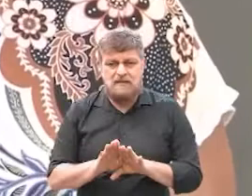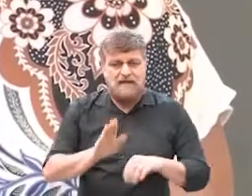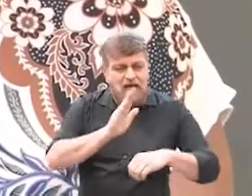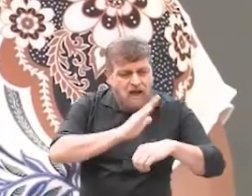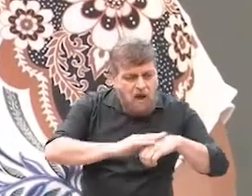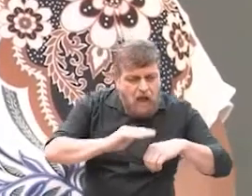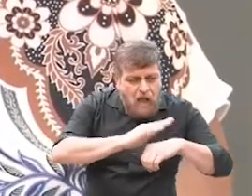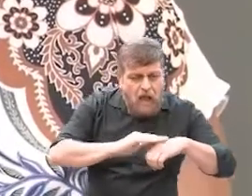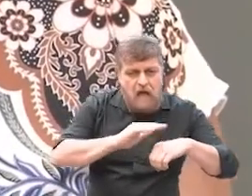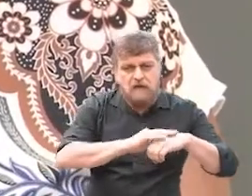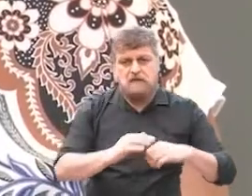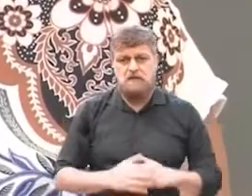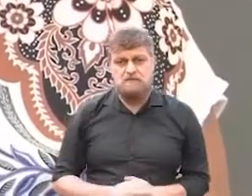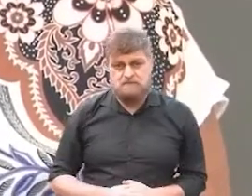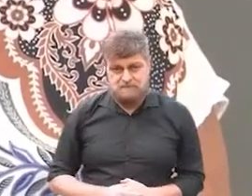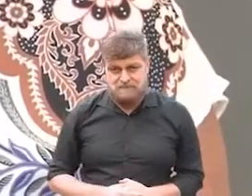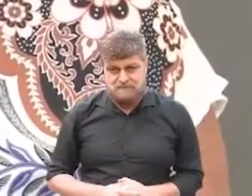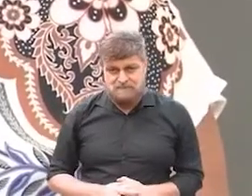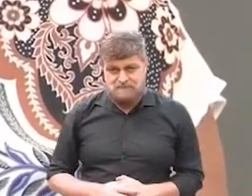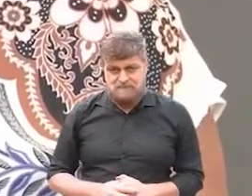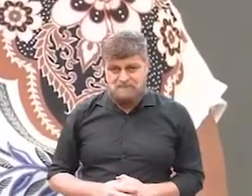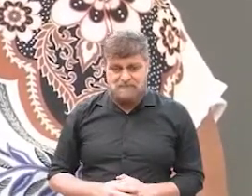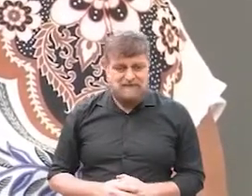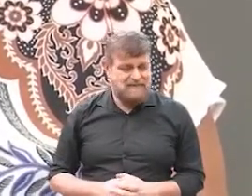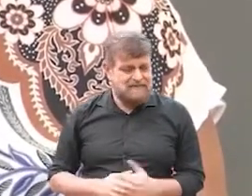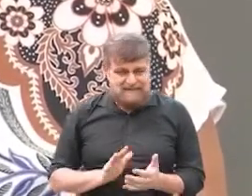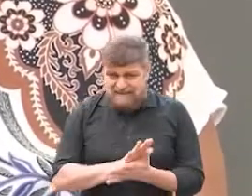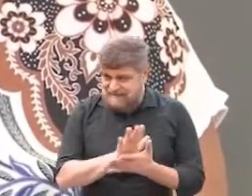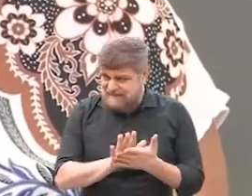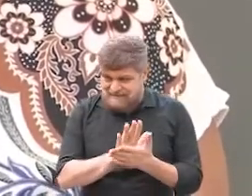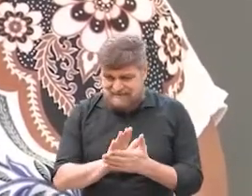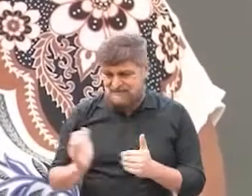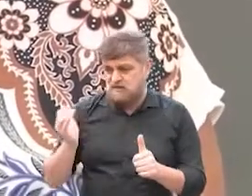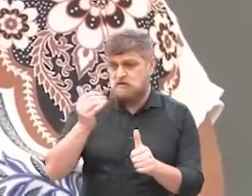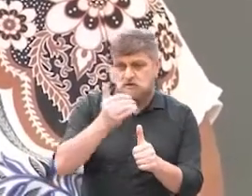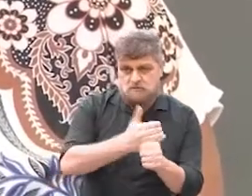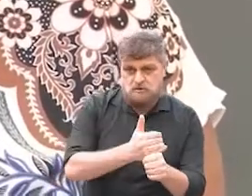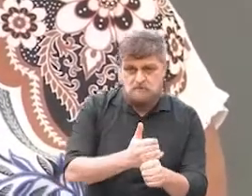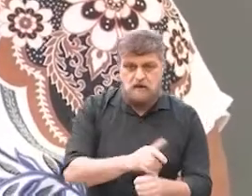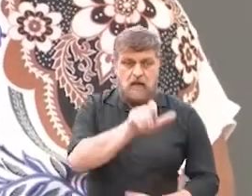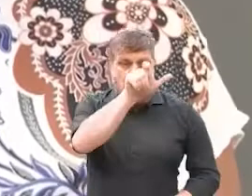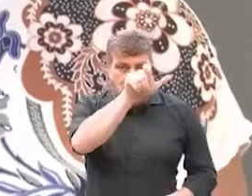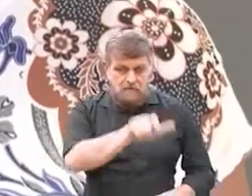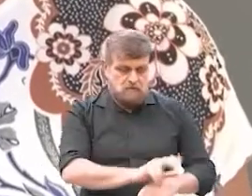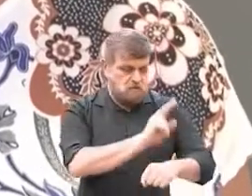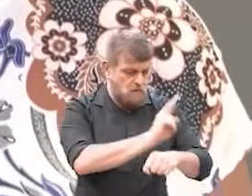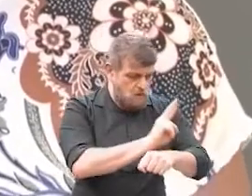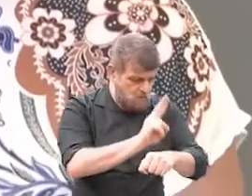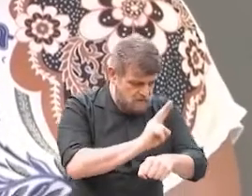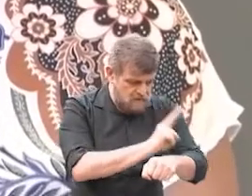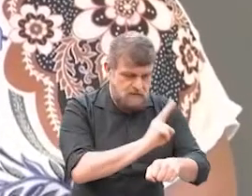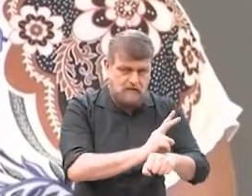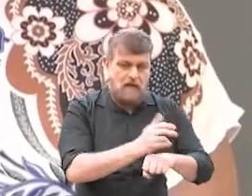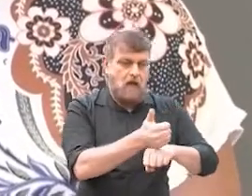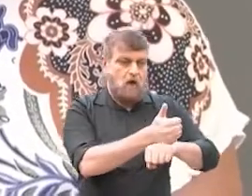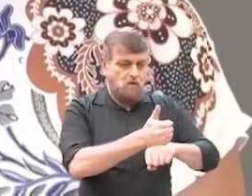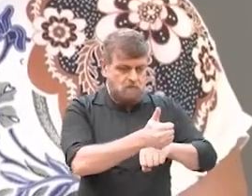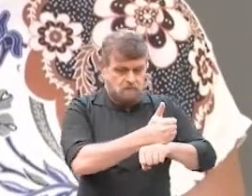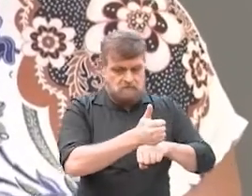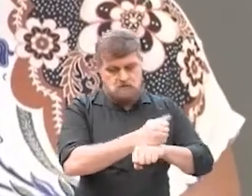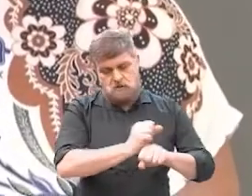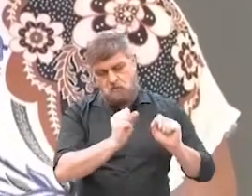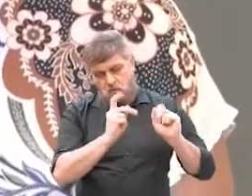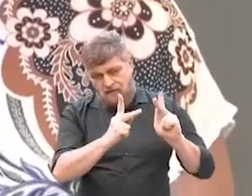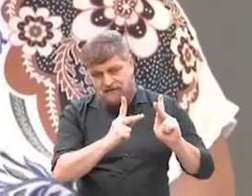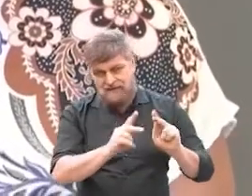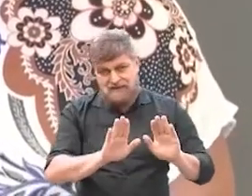uma palavra de carinho da família. Então, e nada substitui isso. O cuidador pode estar aqui com ele, pode